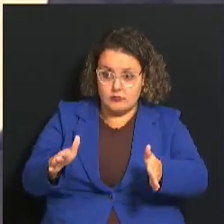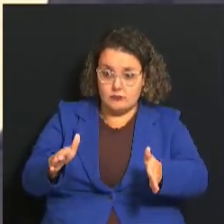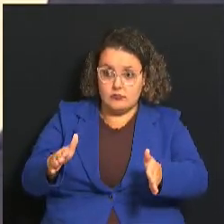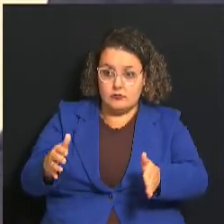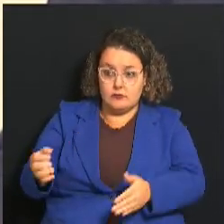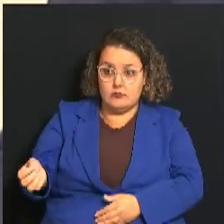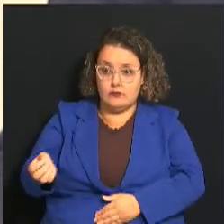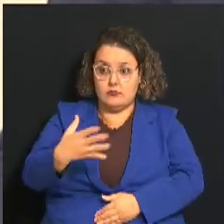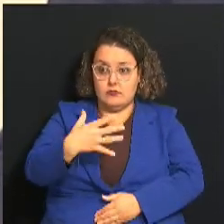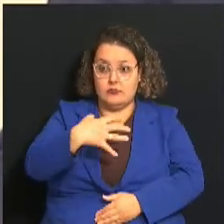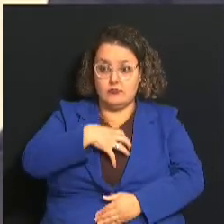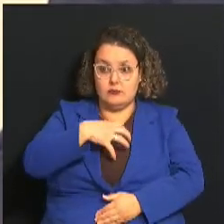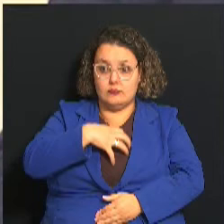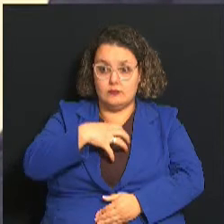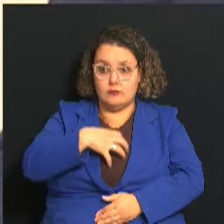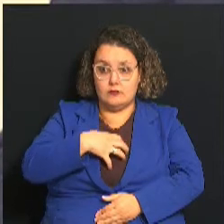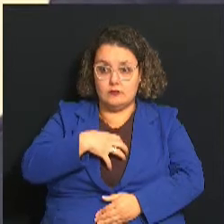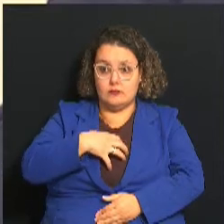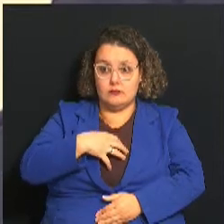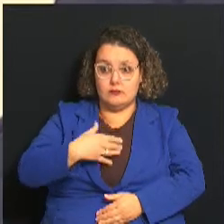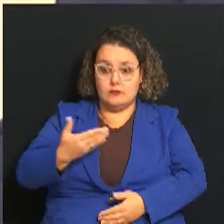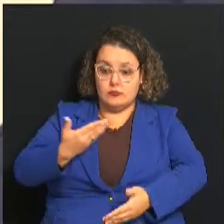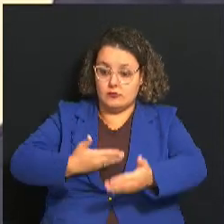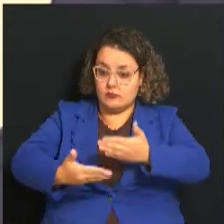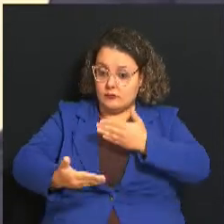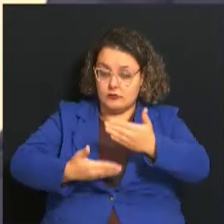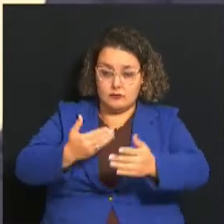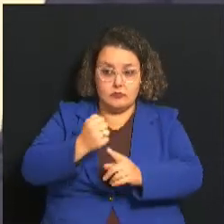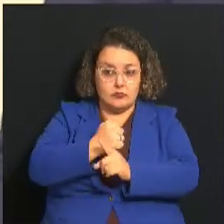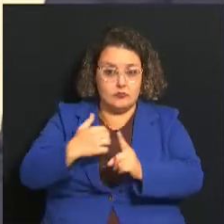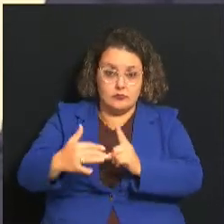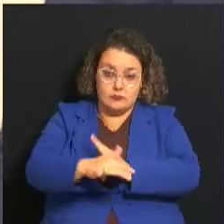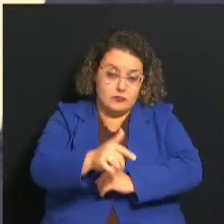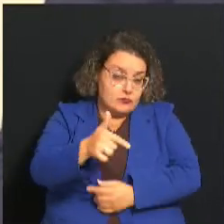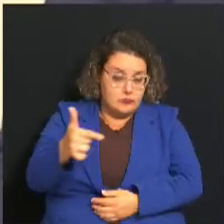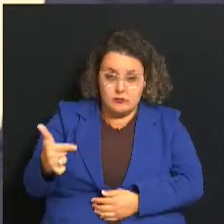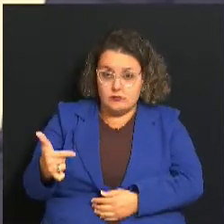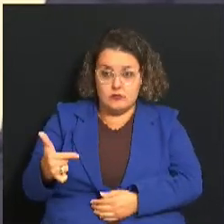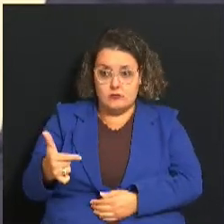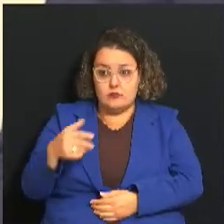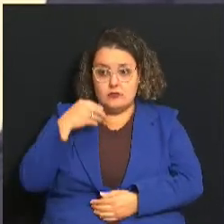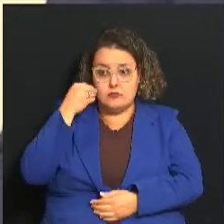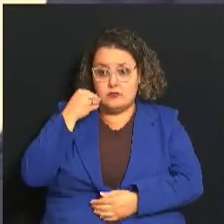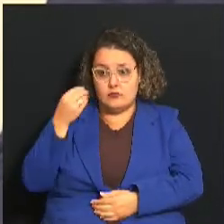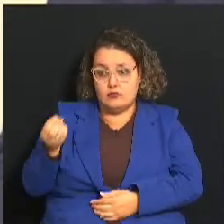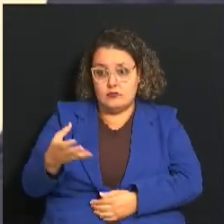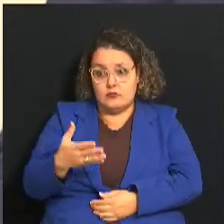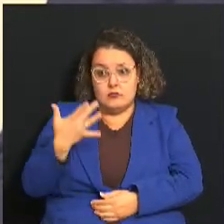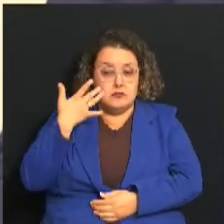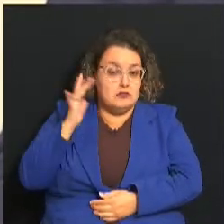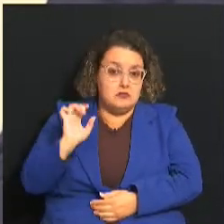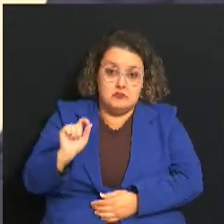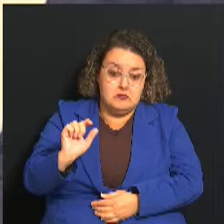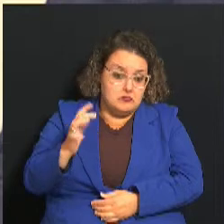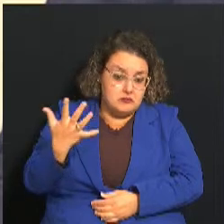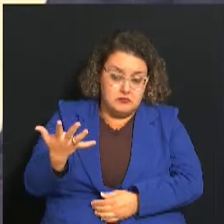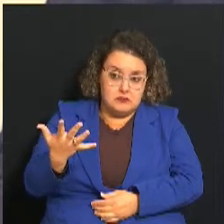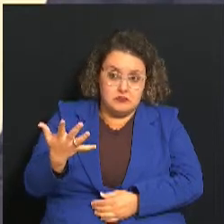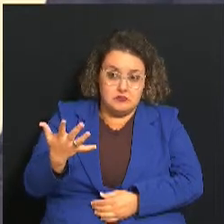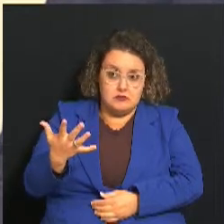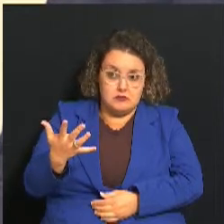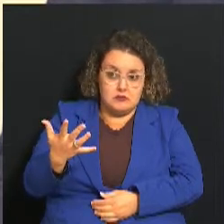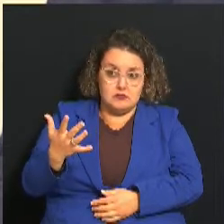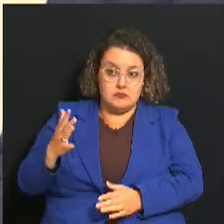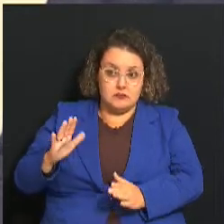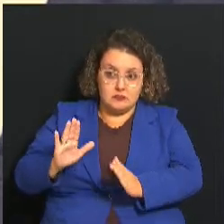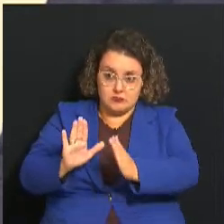nova forma de interlocução com a sociedade que não tinha. É uma experiência nova, não sei o que vai acontecer. A frente vai ser aquilo